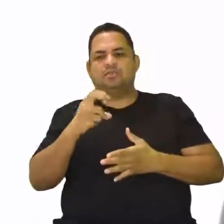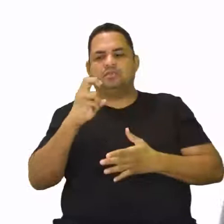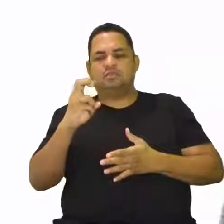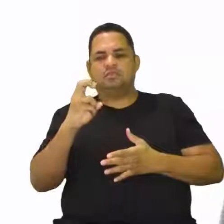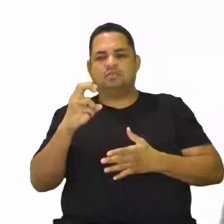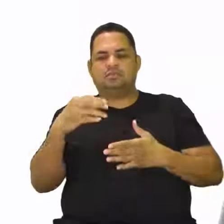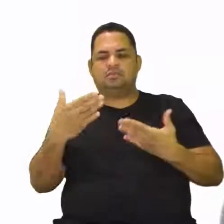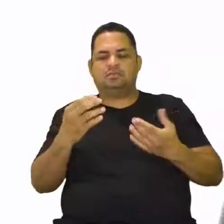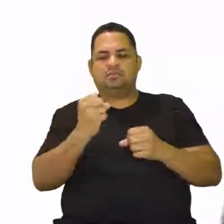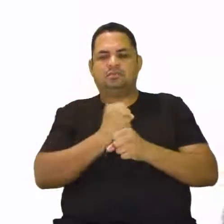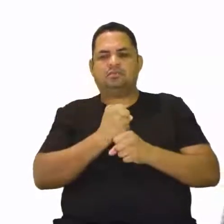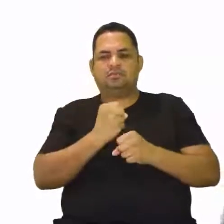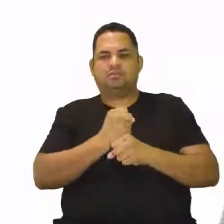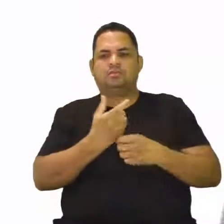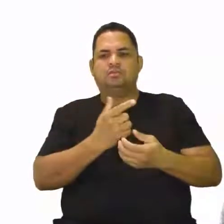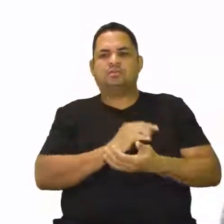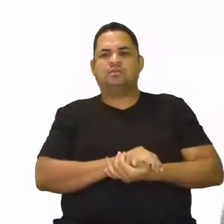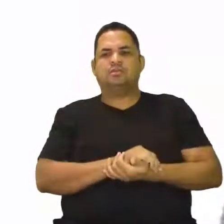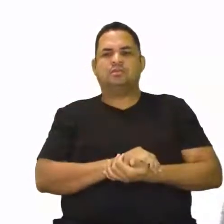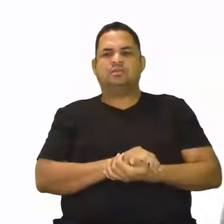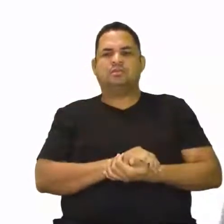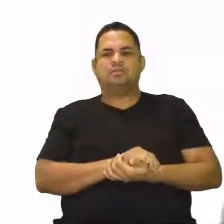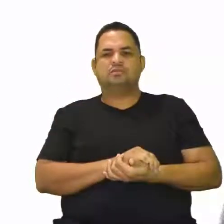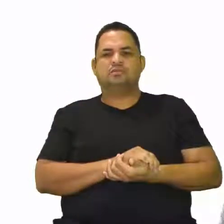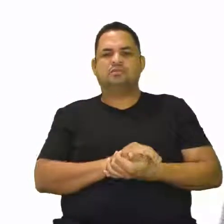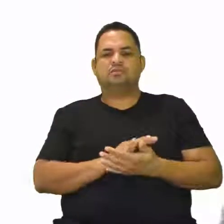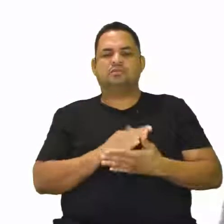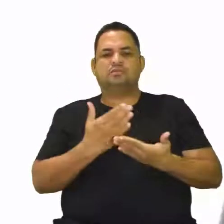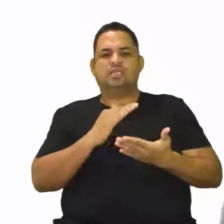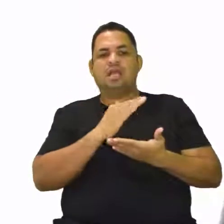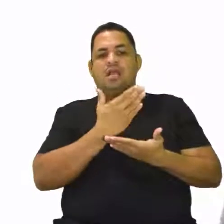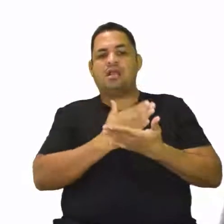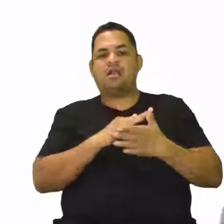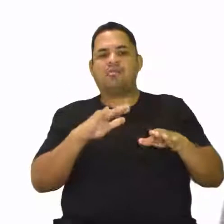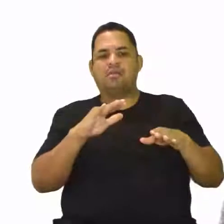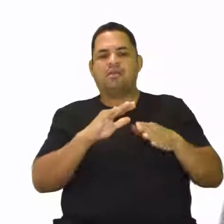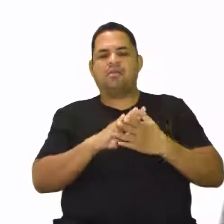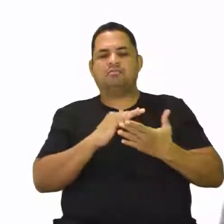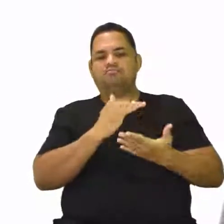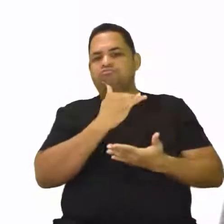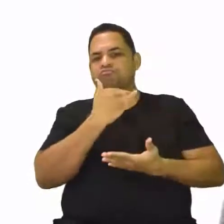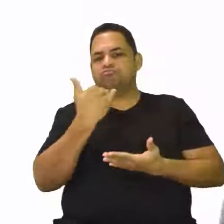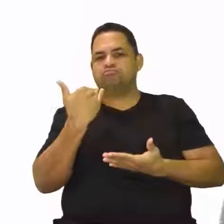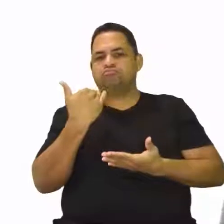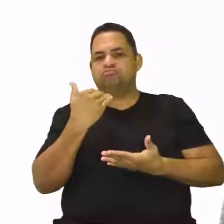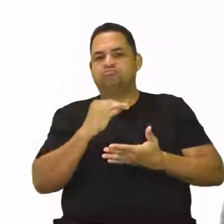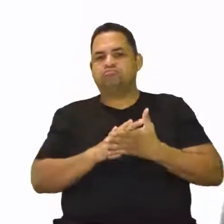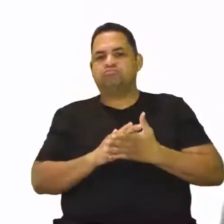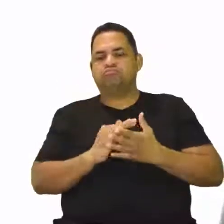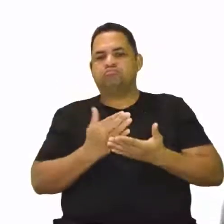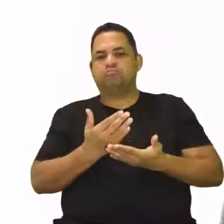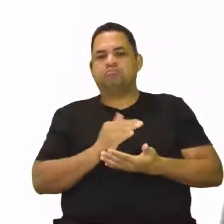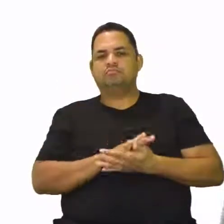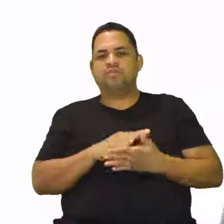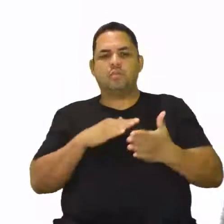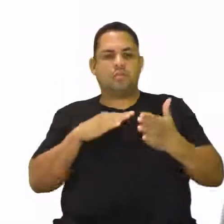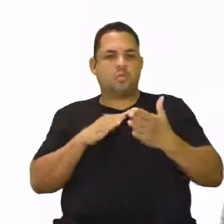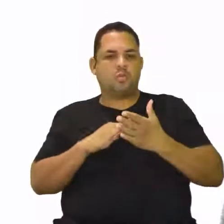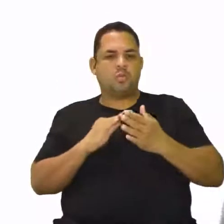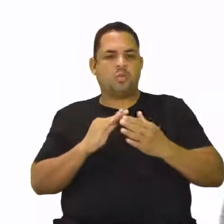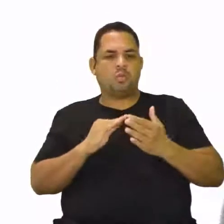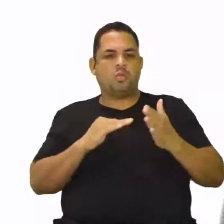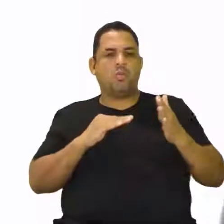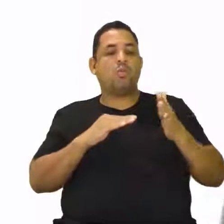1970 valia 50 até o outro homem se render o outro soldado alemão